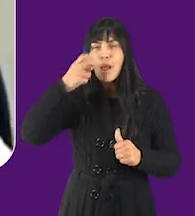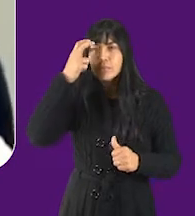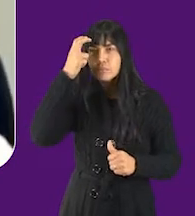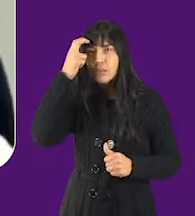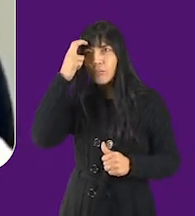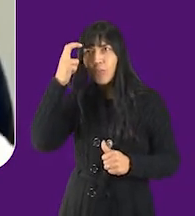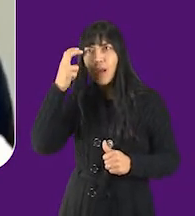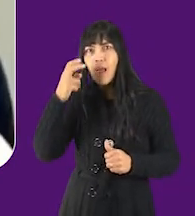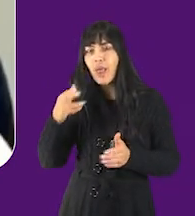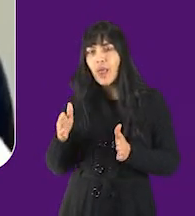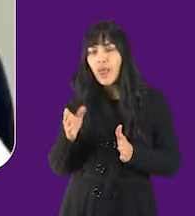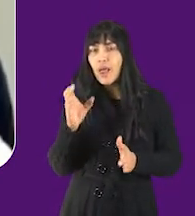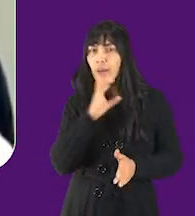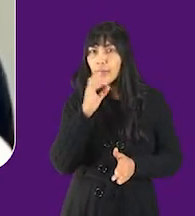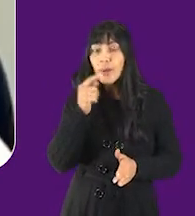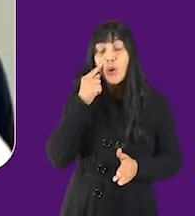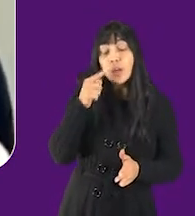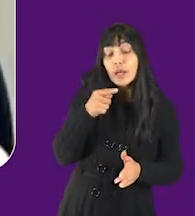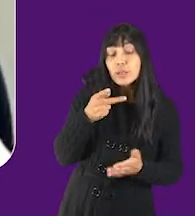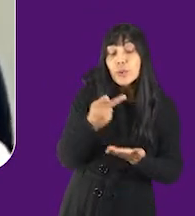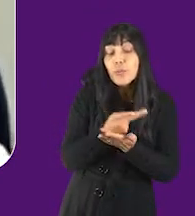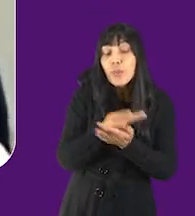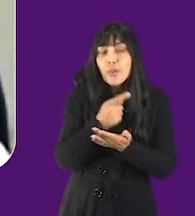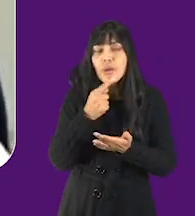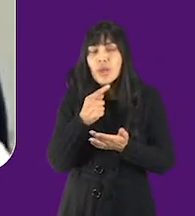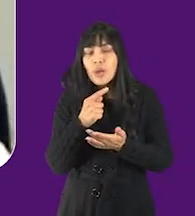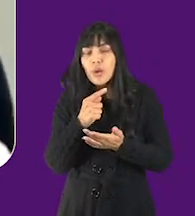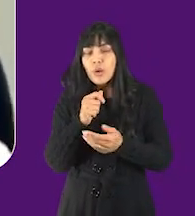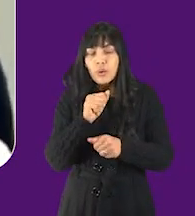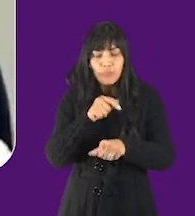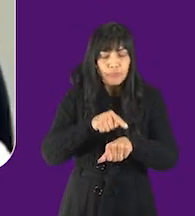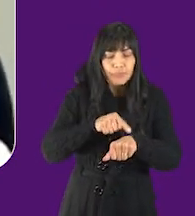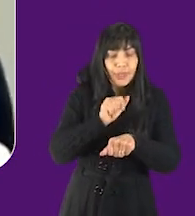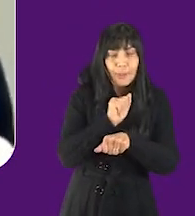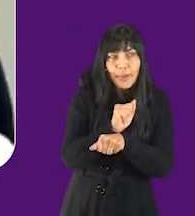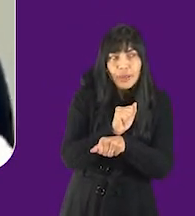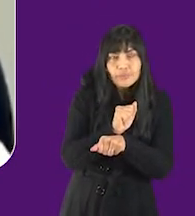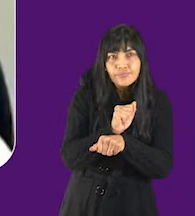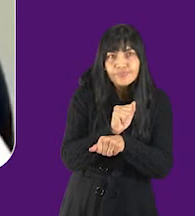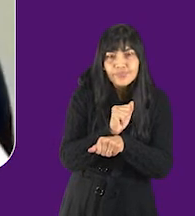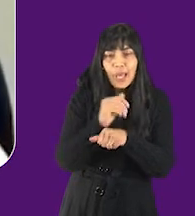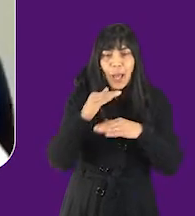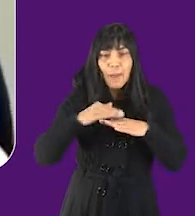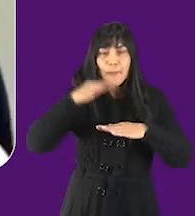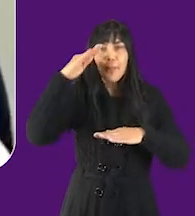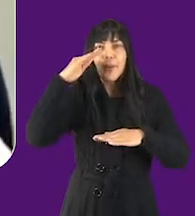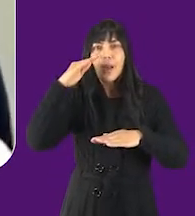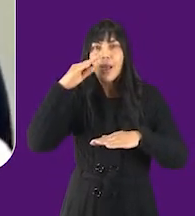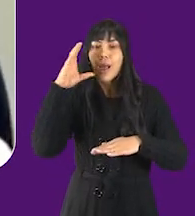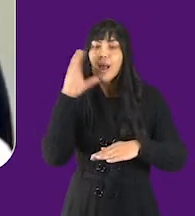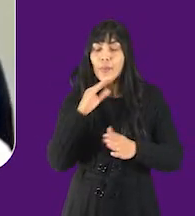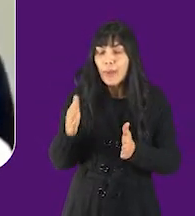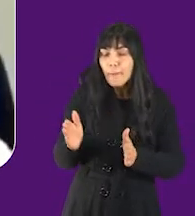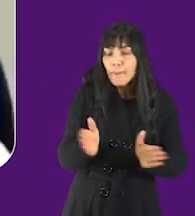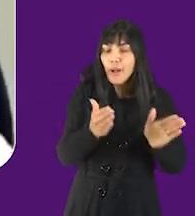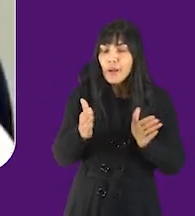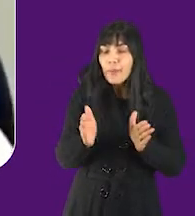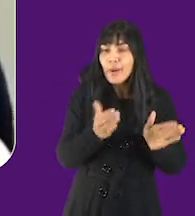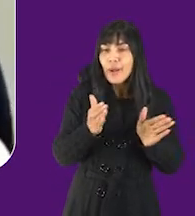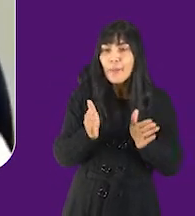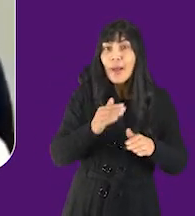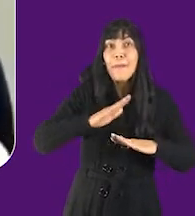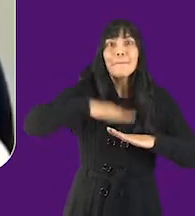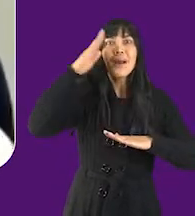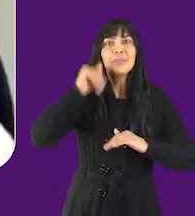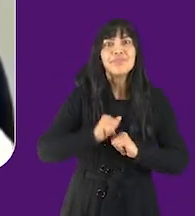inteligente e proativa, prevenindo as falhas e as paradas não programadas, por exemplo, e aumentando a eficiência das linhas de produção.